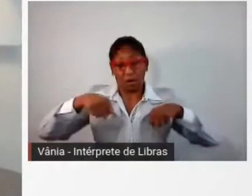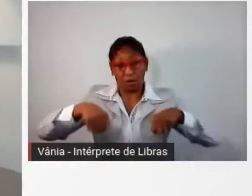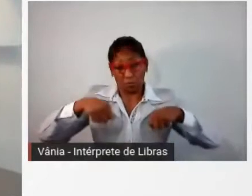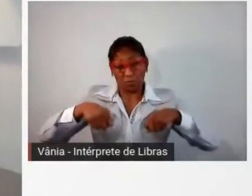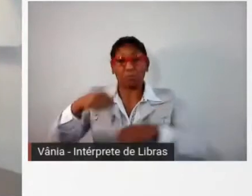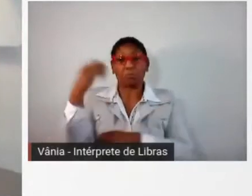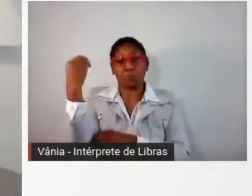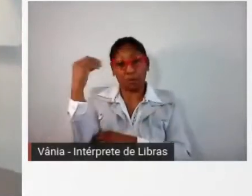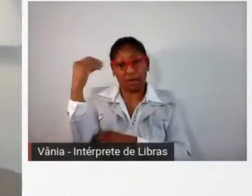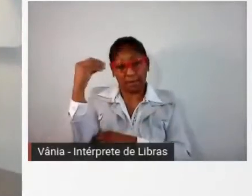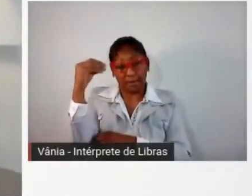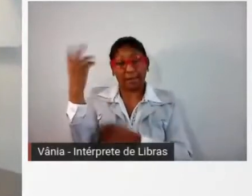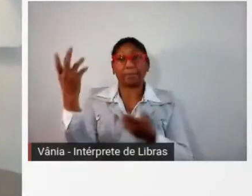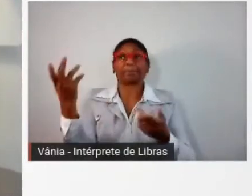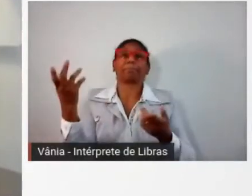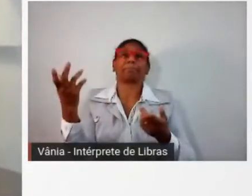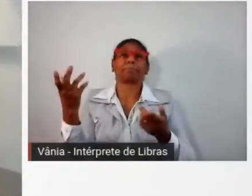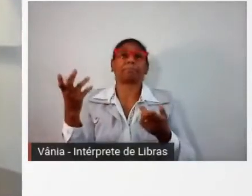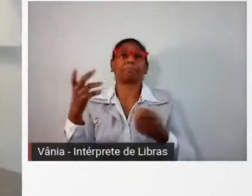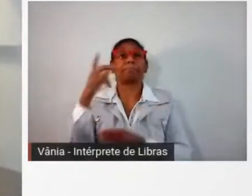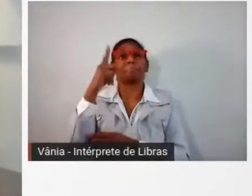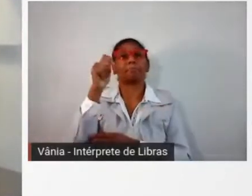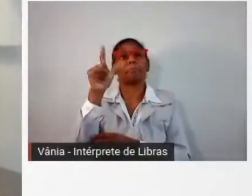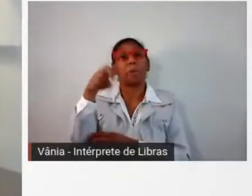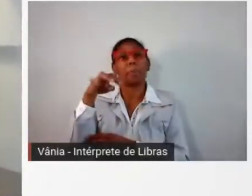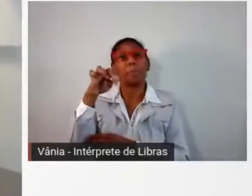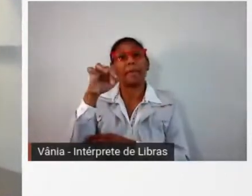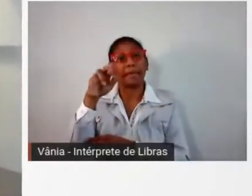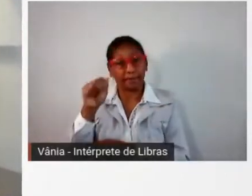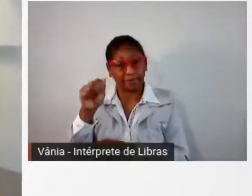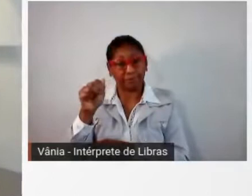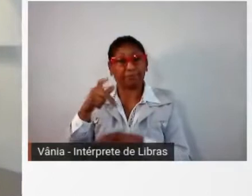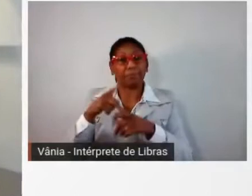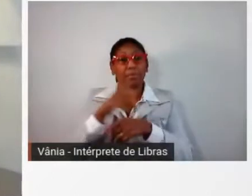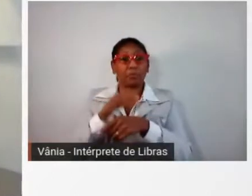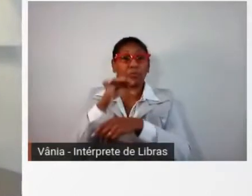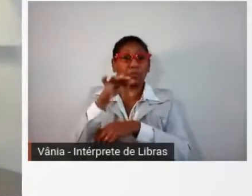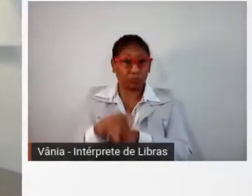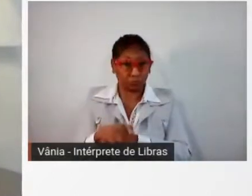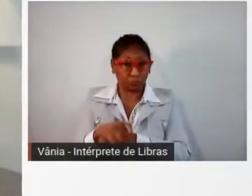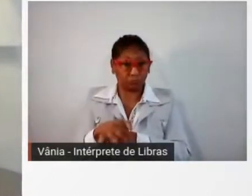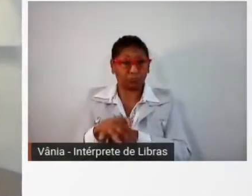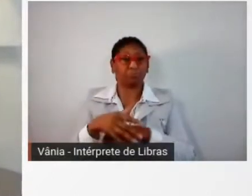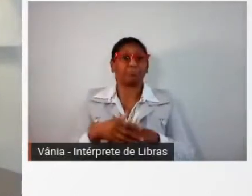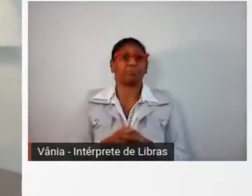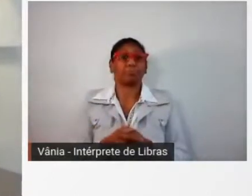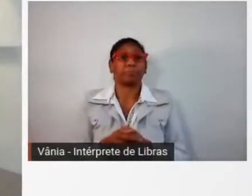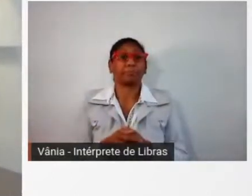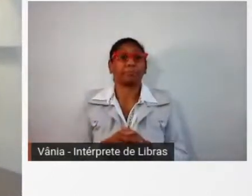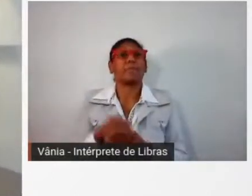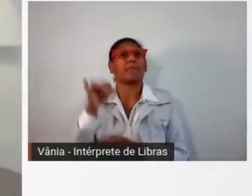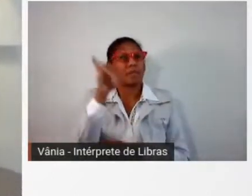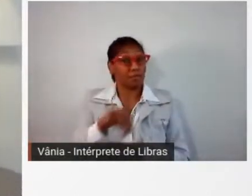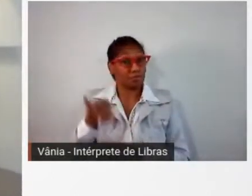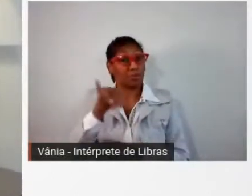Porto Alegre, Palmeira das Missões, Passo Fundo, Pegiado. É importante